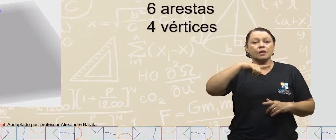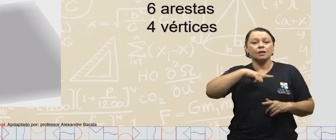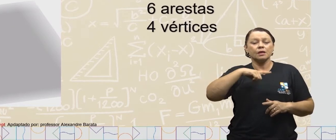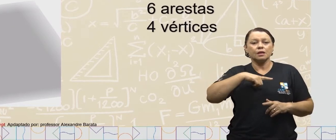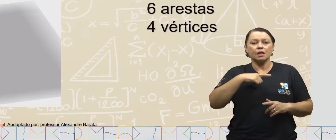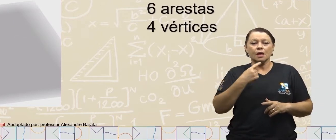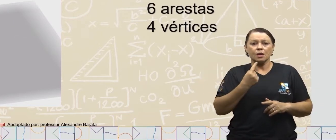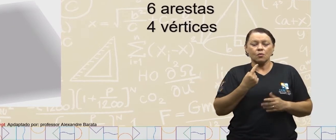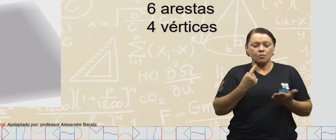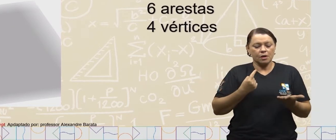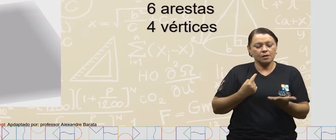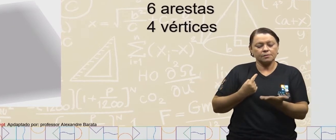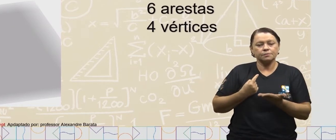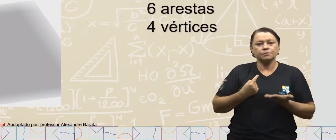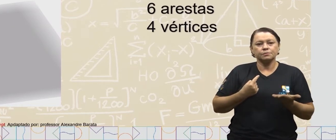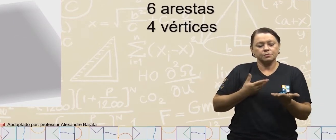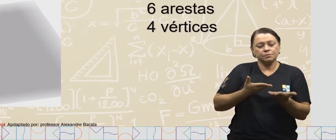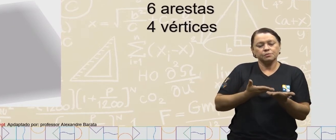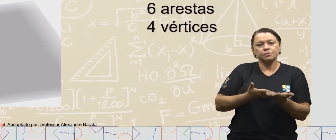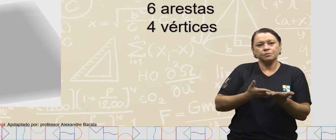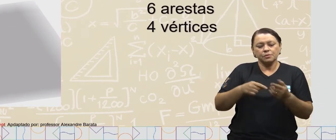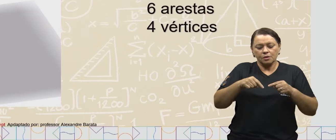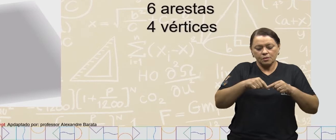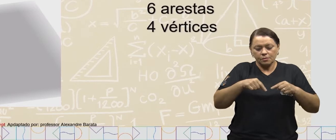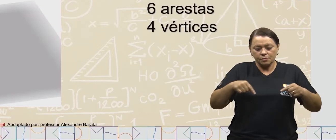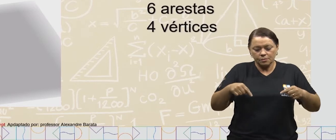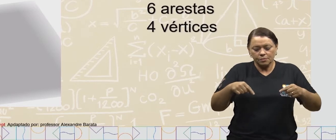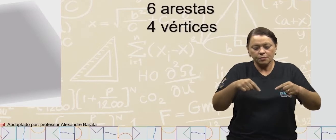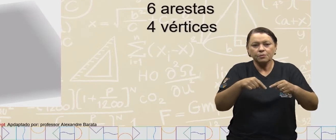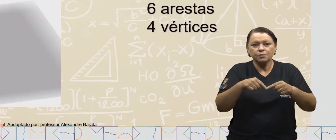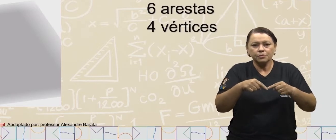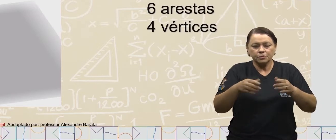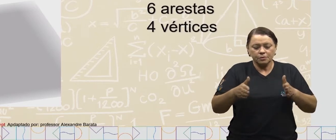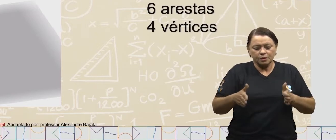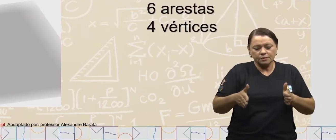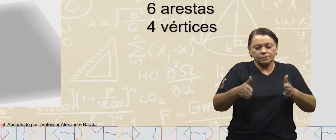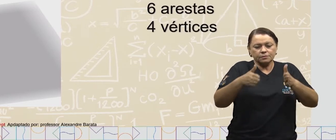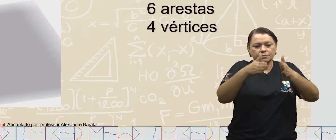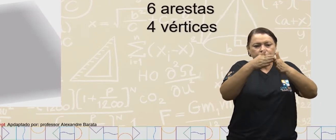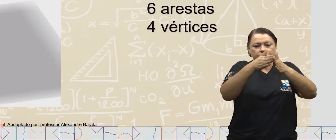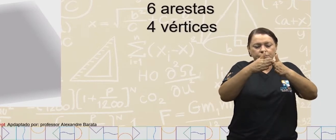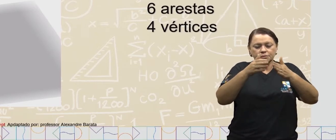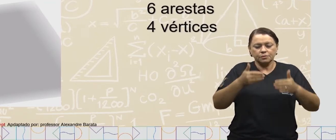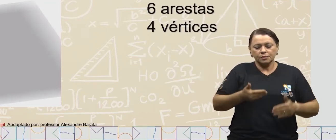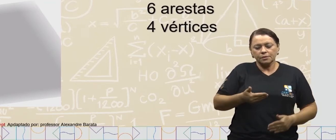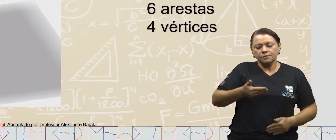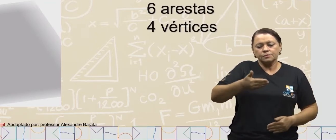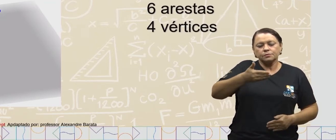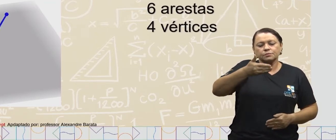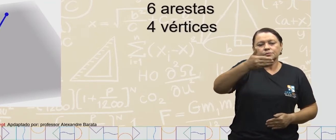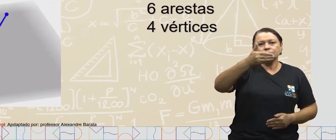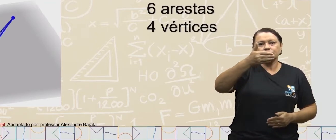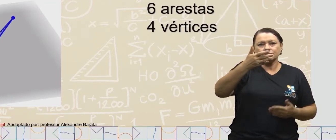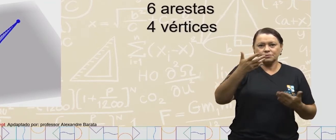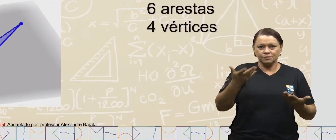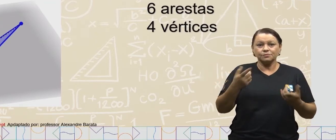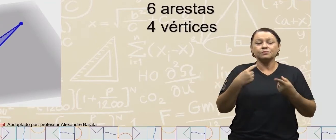suas planificações aí na tela, da forma como você vê aí. Observe o sólido, como ele